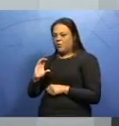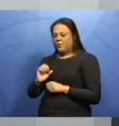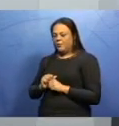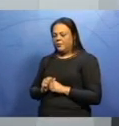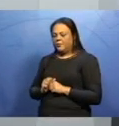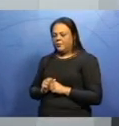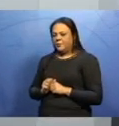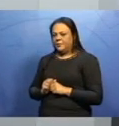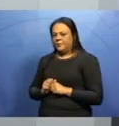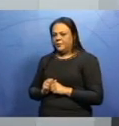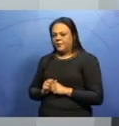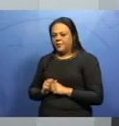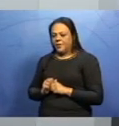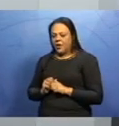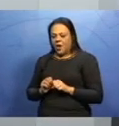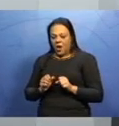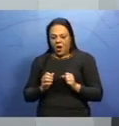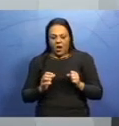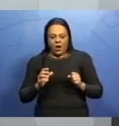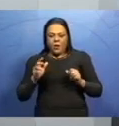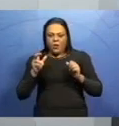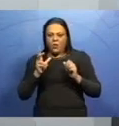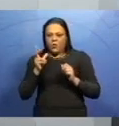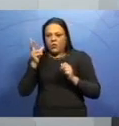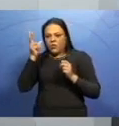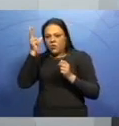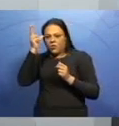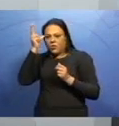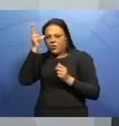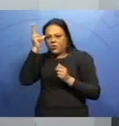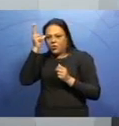Ou C. Vai chegar junto com o macaco.